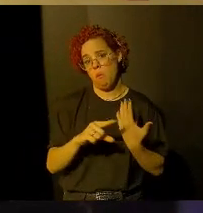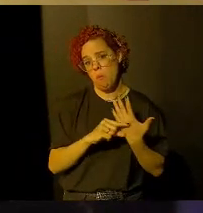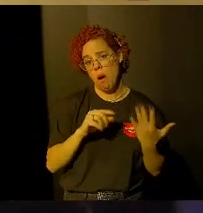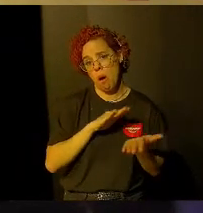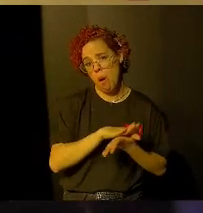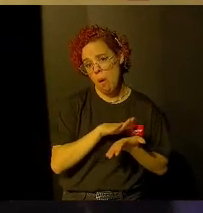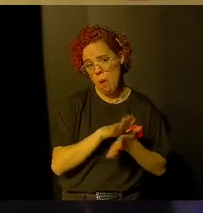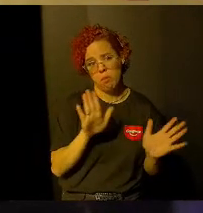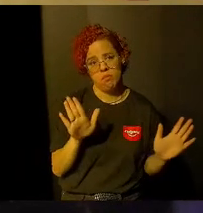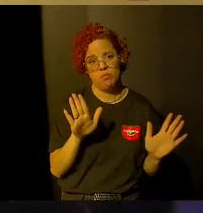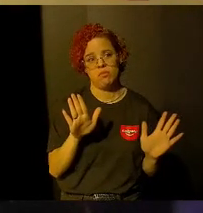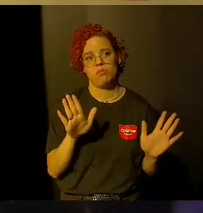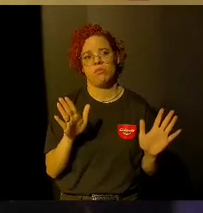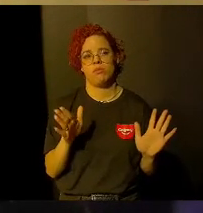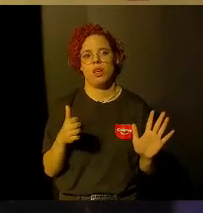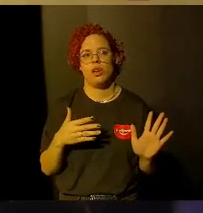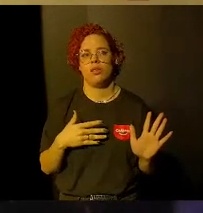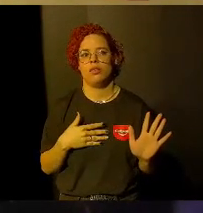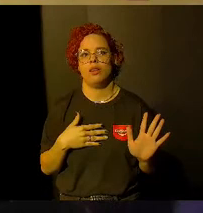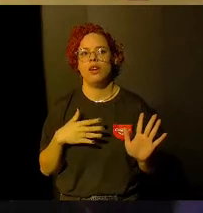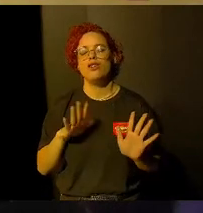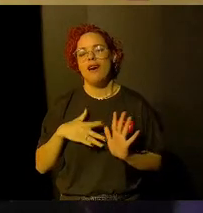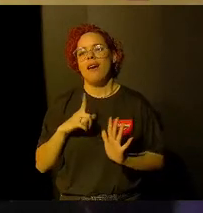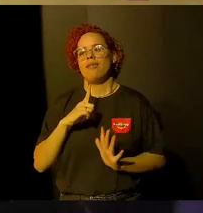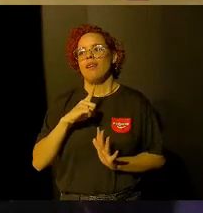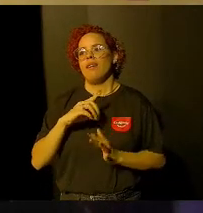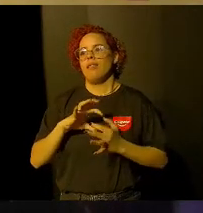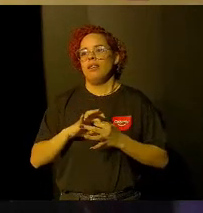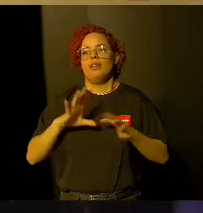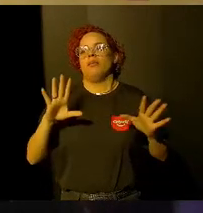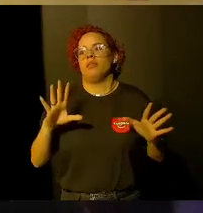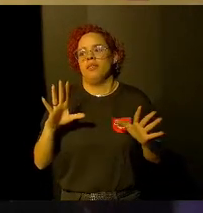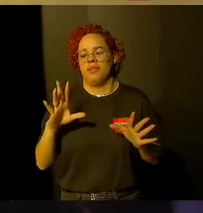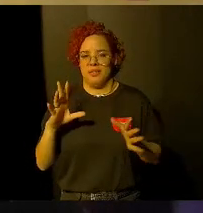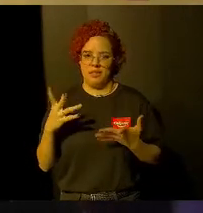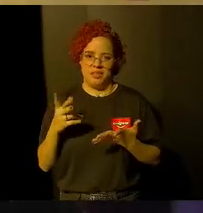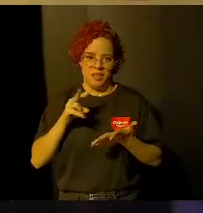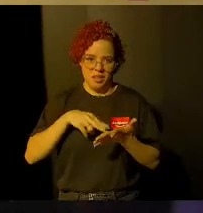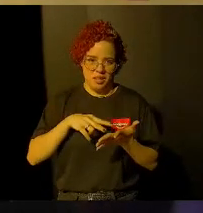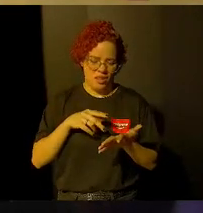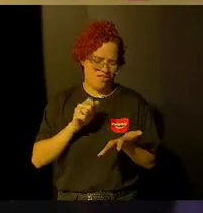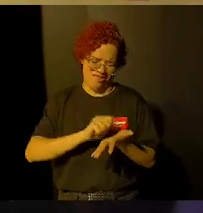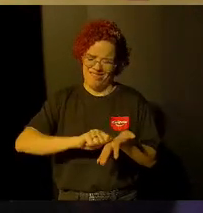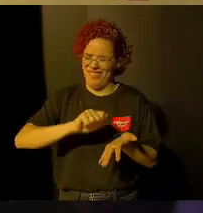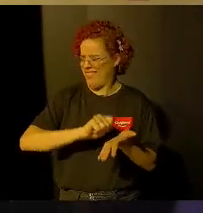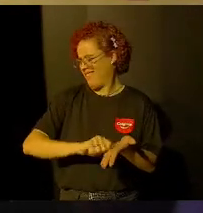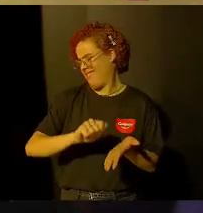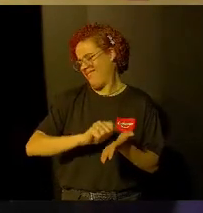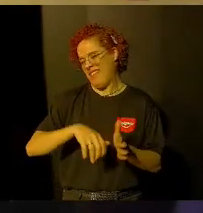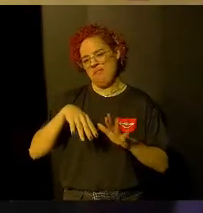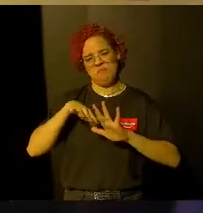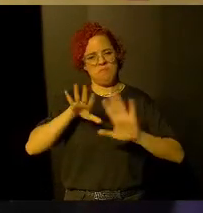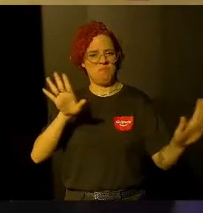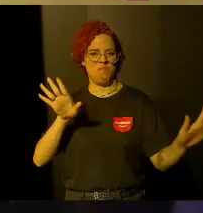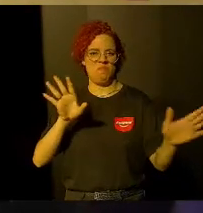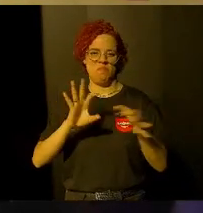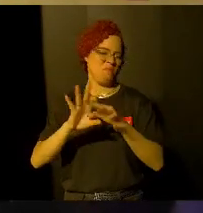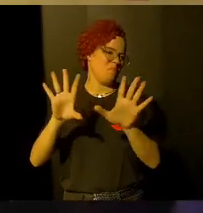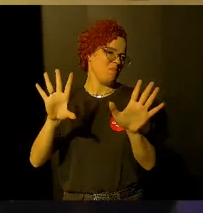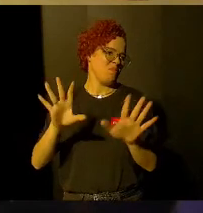algo ruim já me dá uma grande liberdade de meu escreve aí sabe que